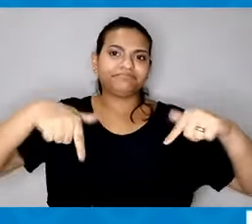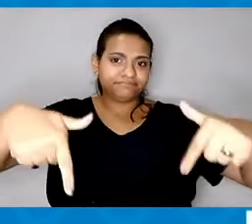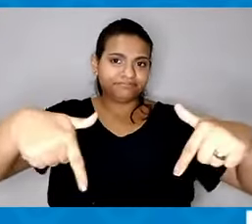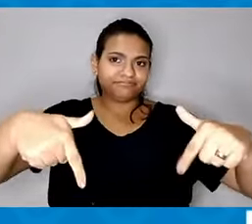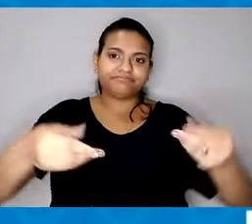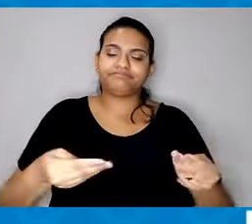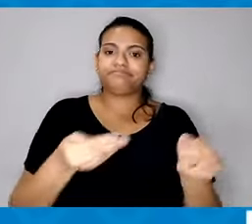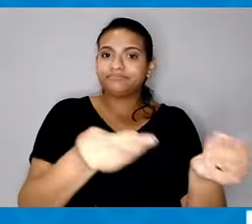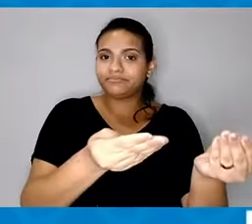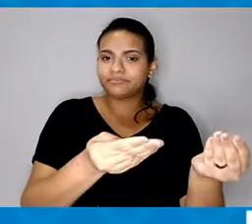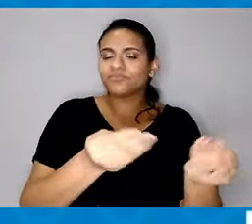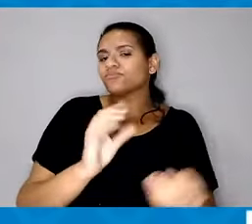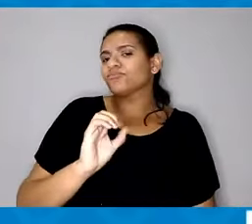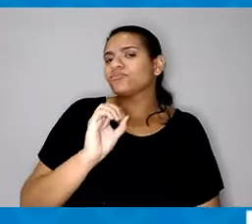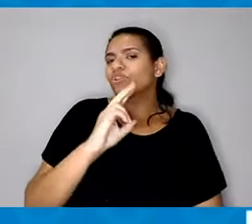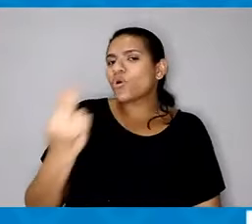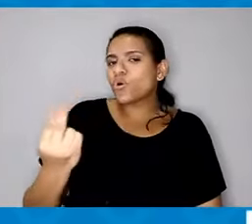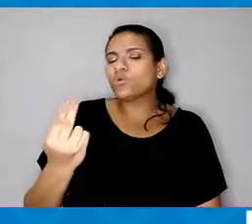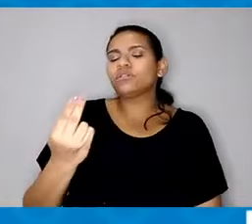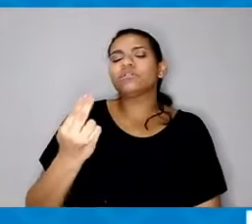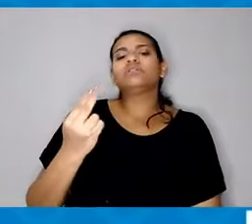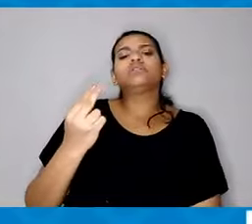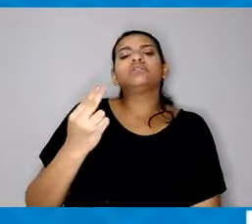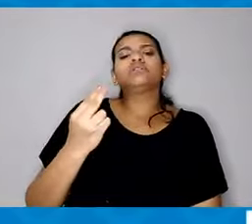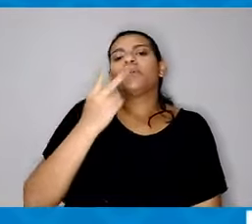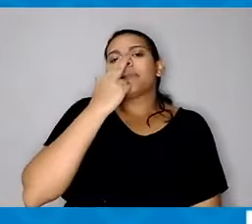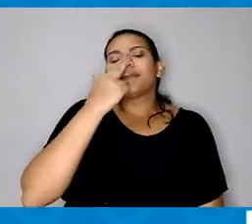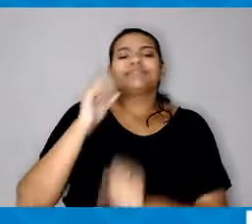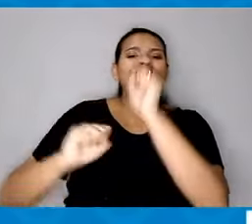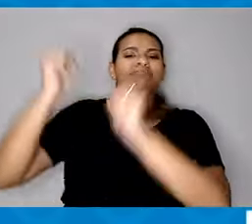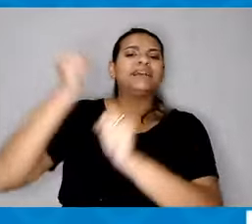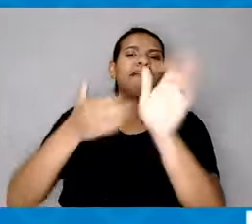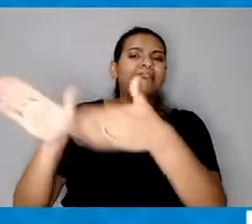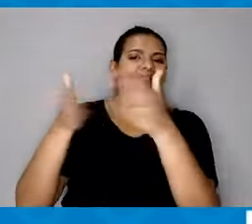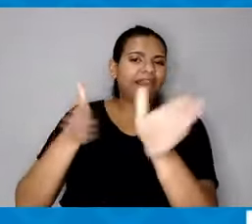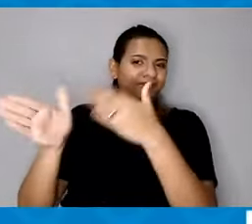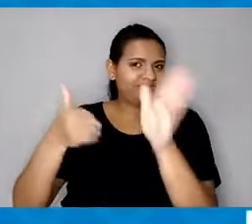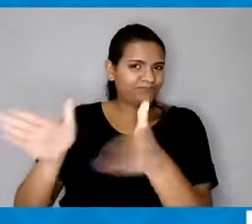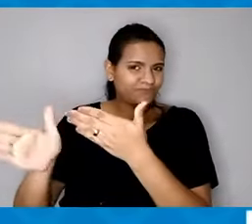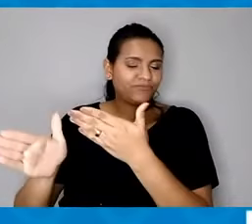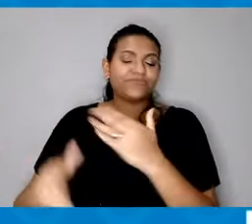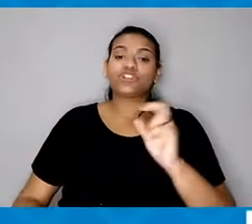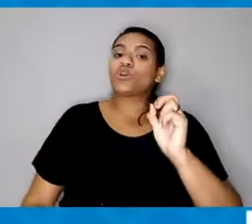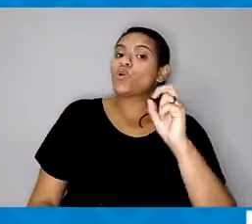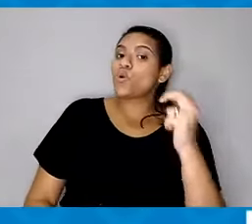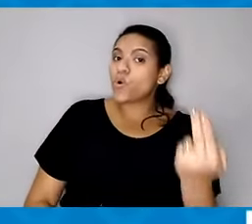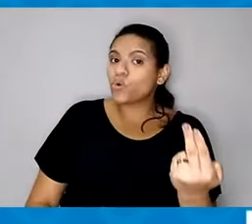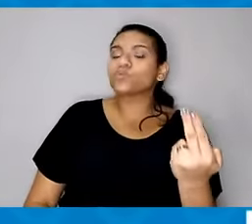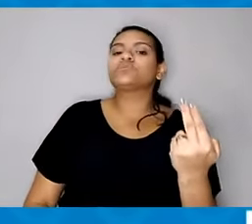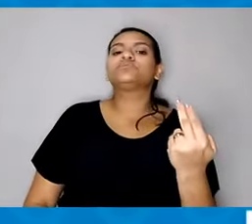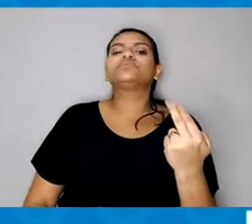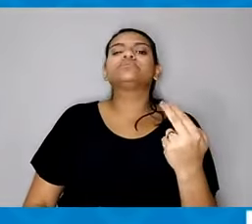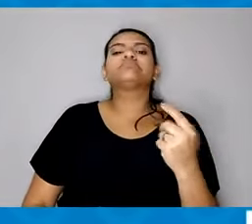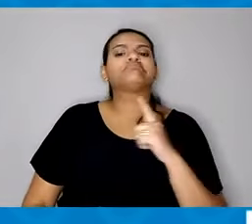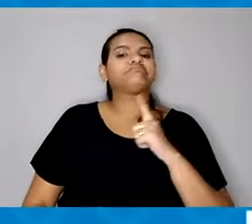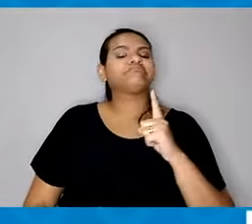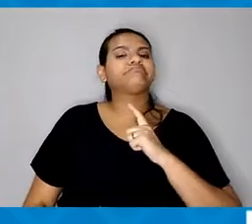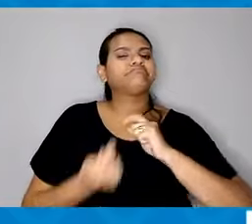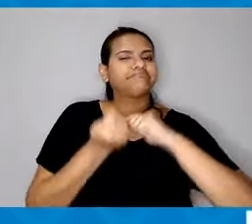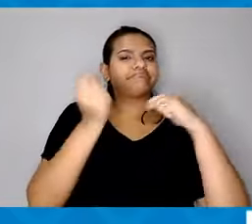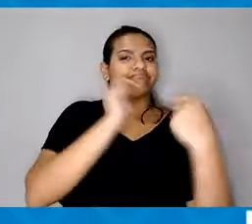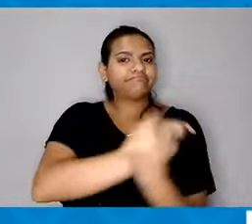ou a gente vai transformar aquela unidade e, subsequentemente, toda a rede num lugar